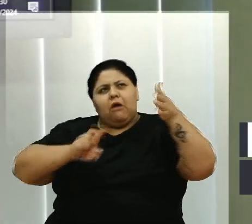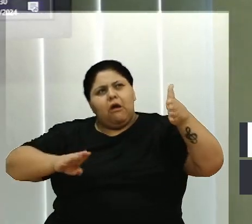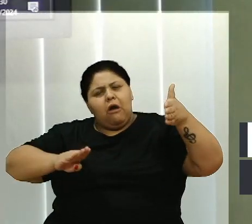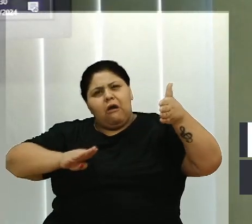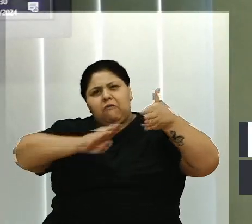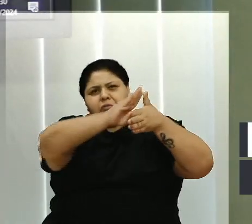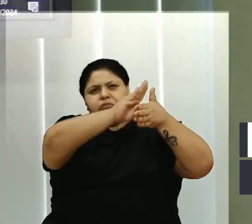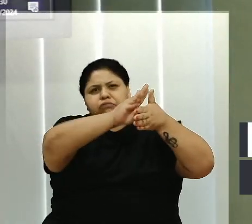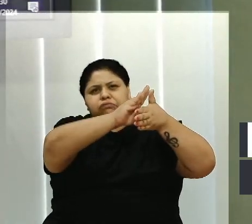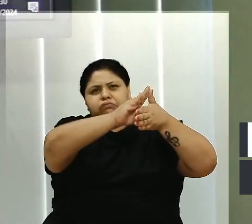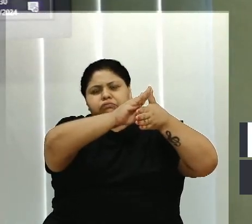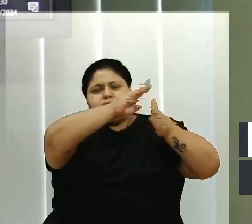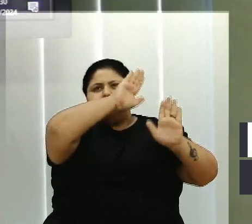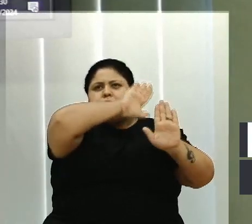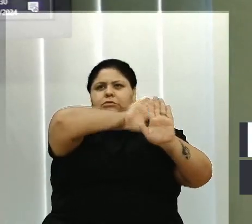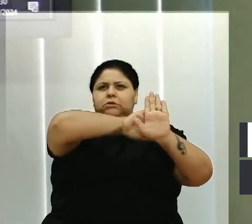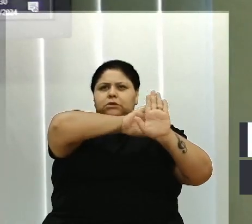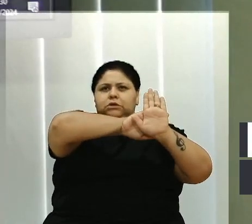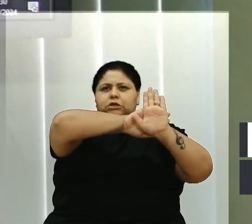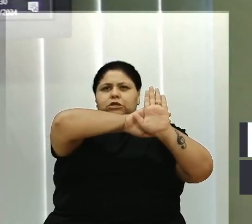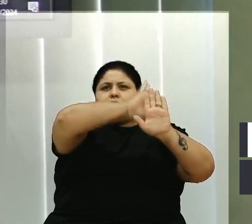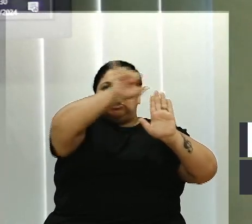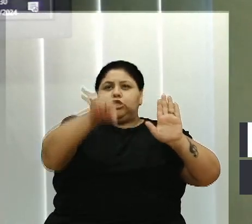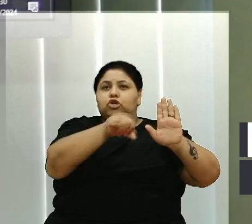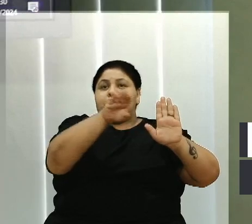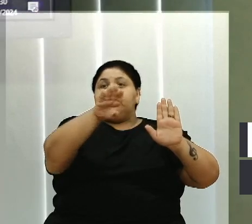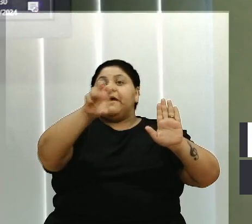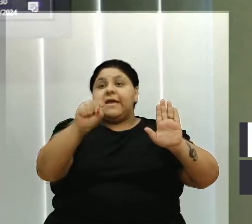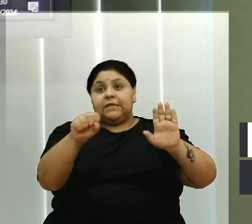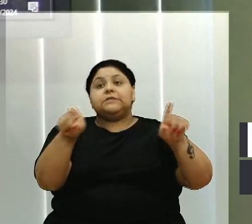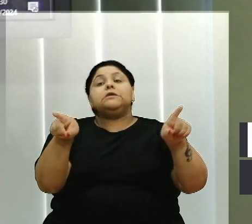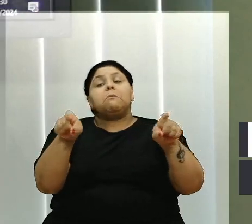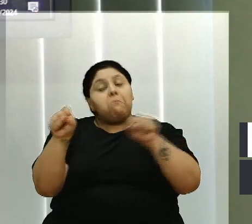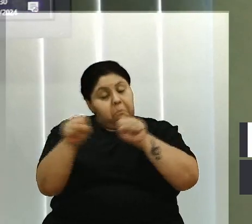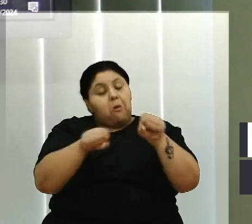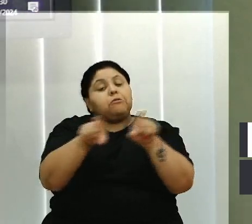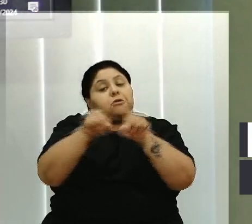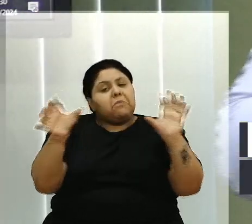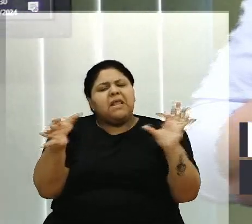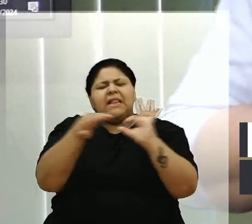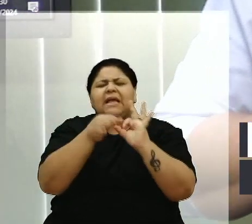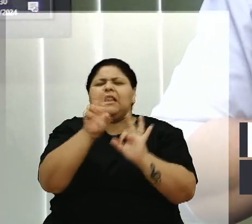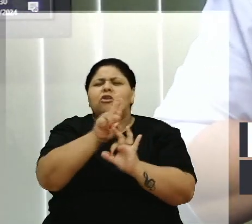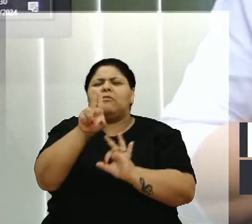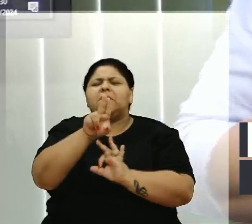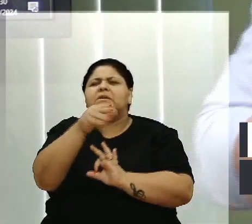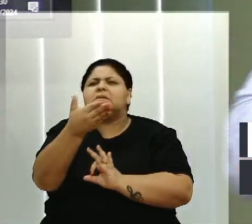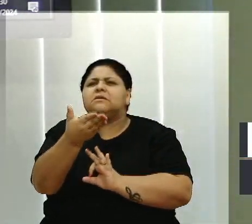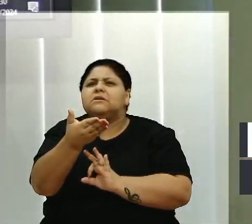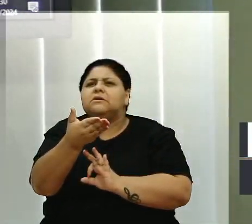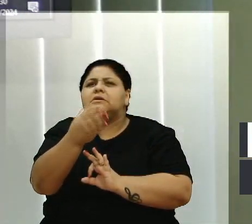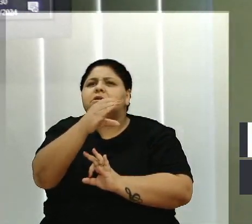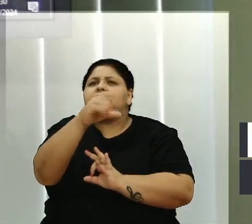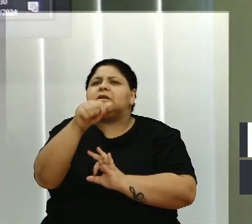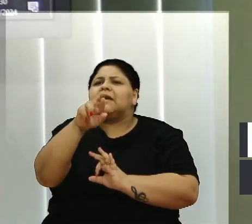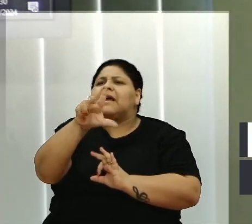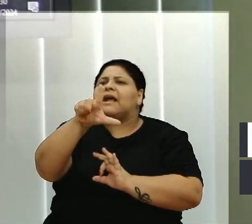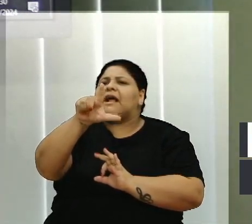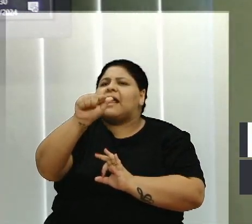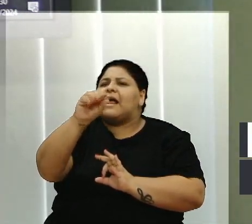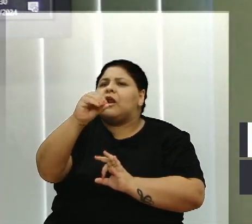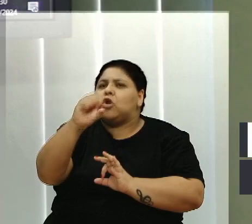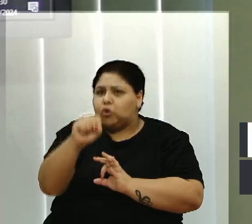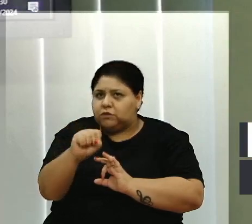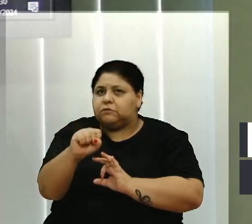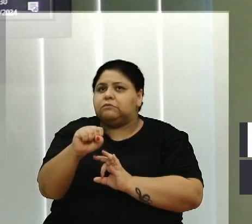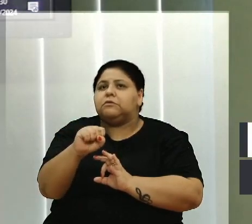atrás lá da JBS, né, que poderia ligar, como é que é o nome? Carlos de Bastiani, obrigado. A